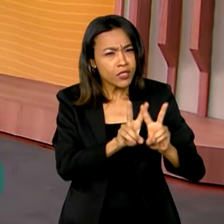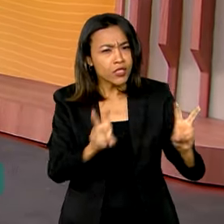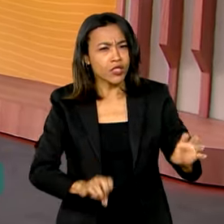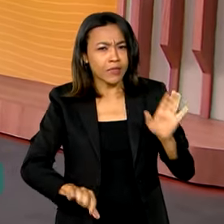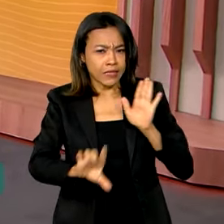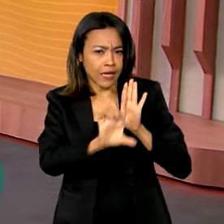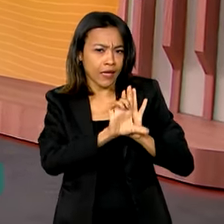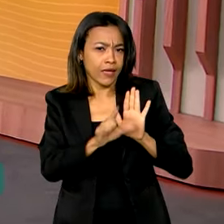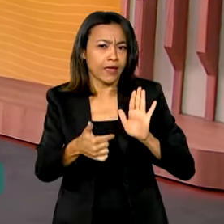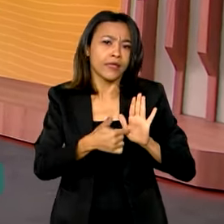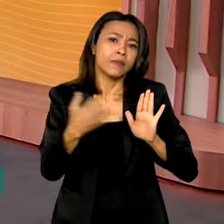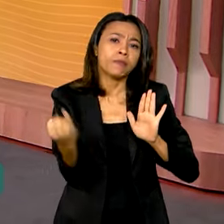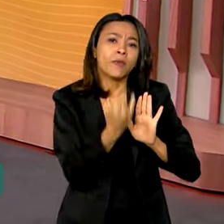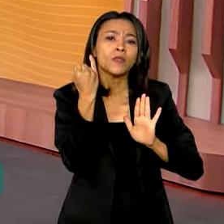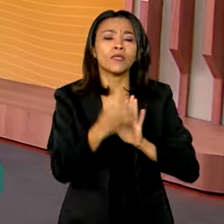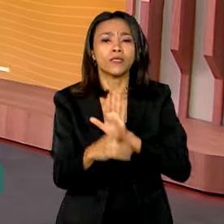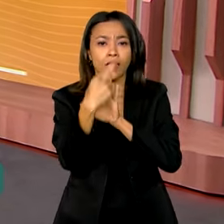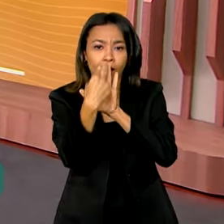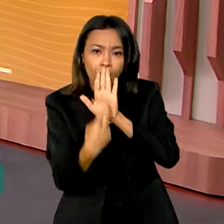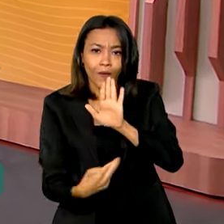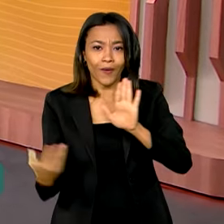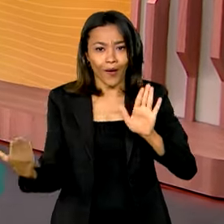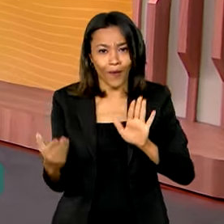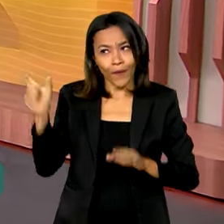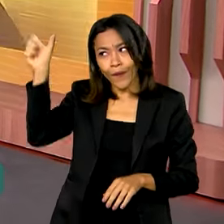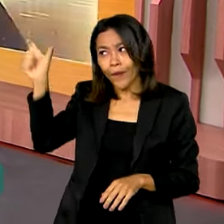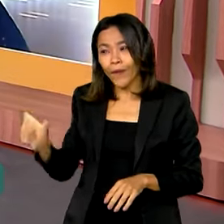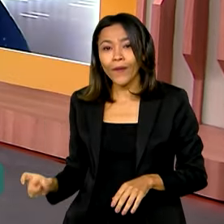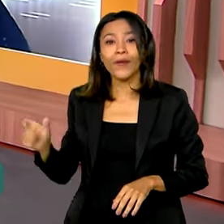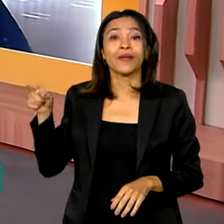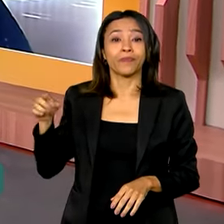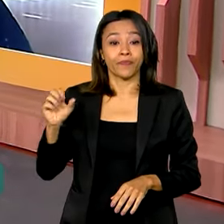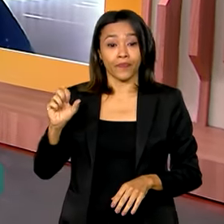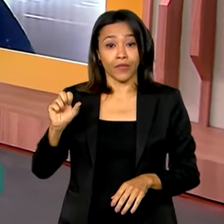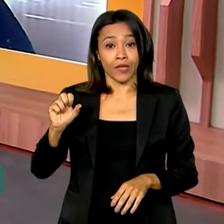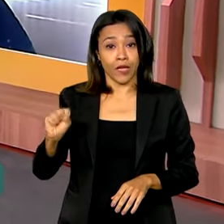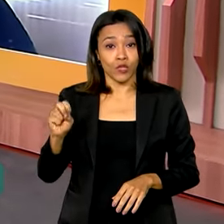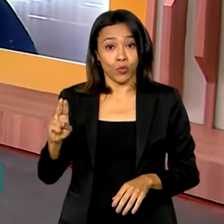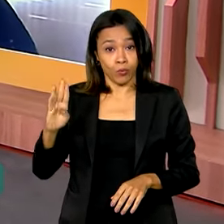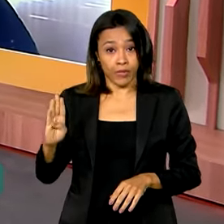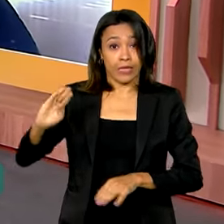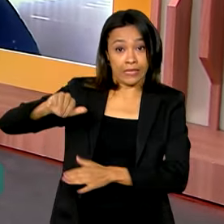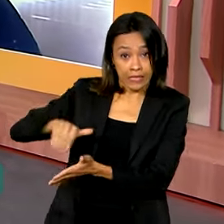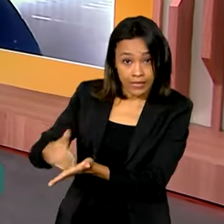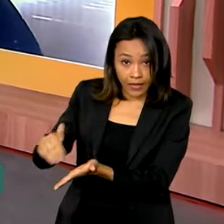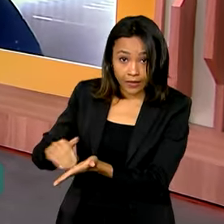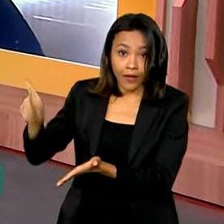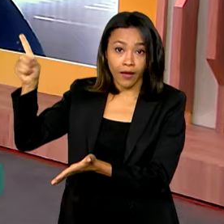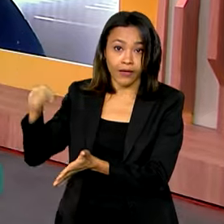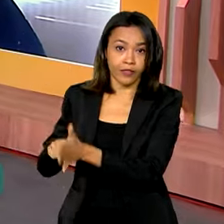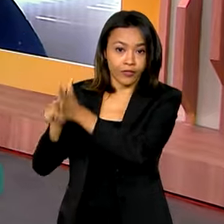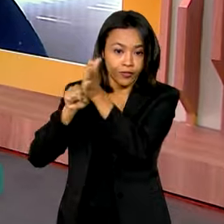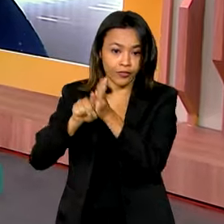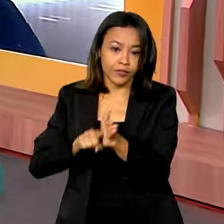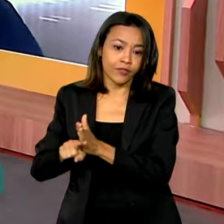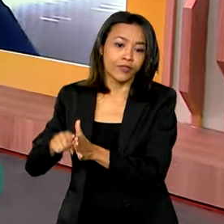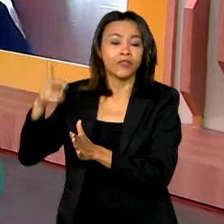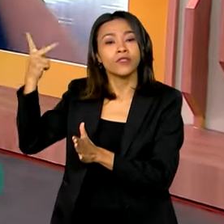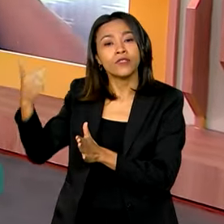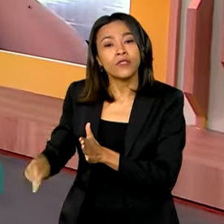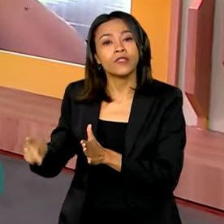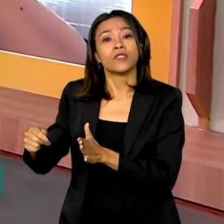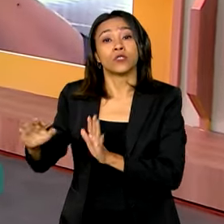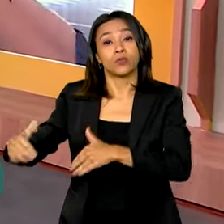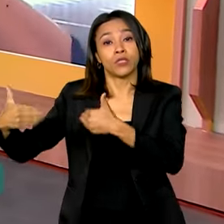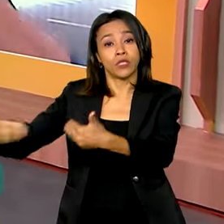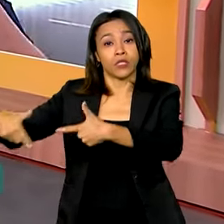e a importância desse relatório, conversando agora com a subsecretária de Estatísticas e Estudos do Trabalho do Ministério do